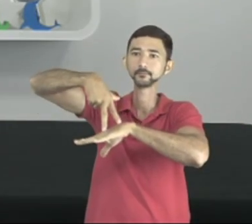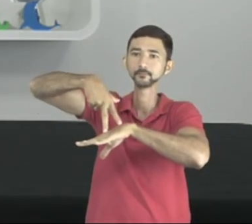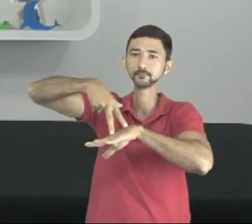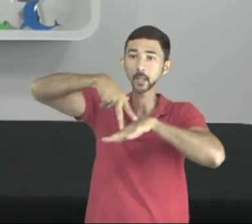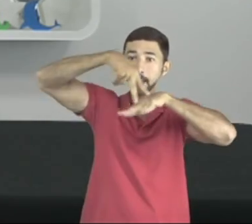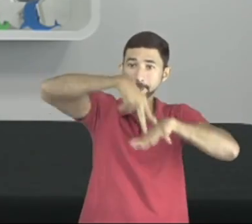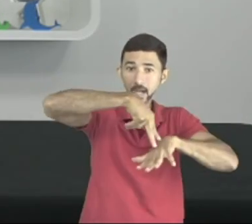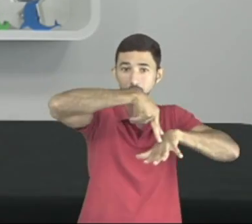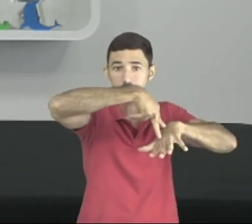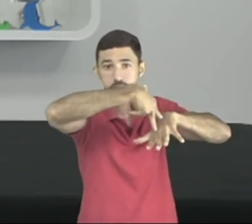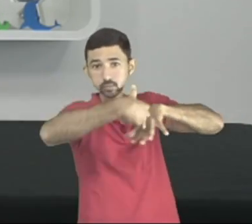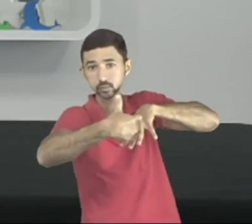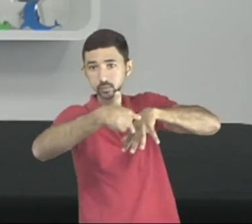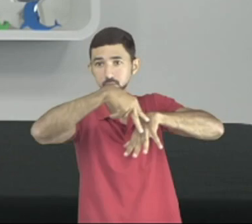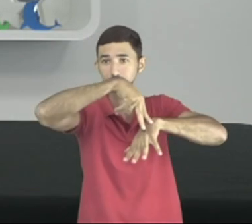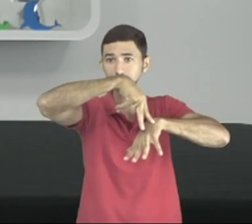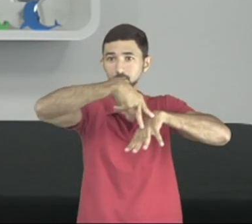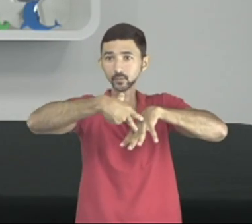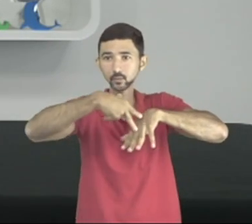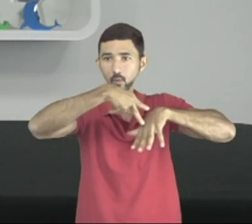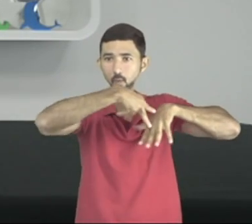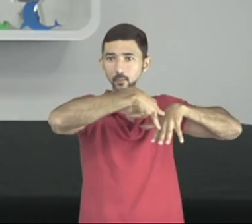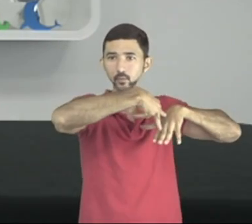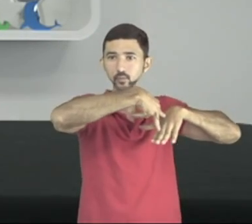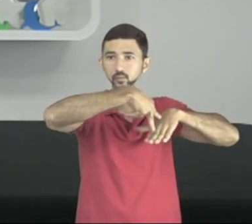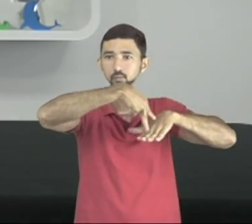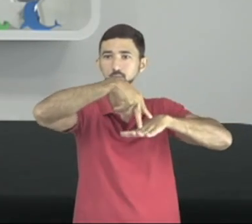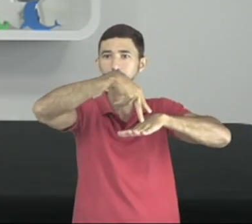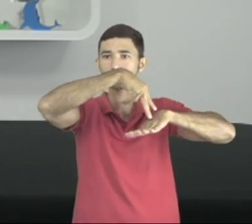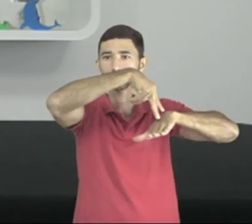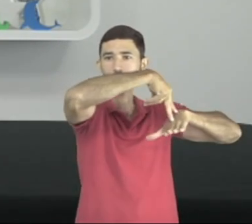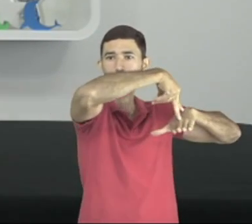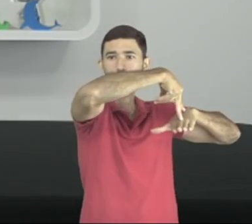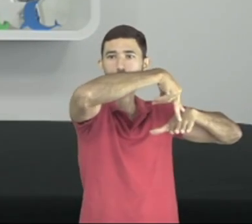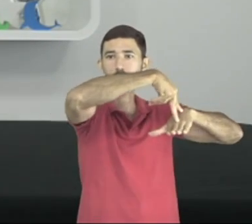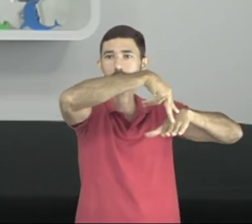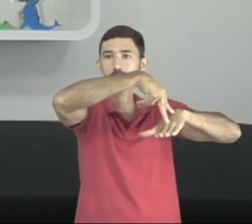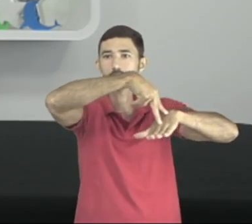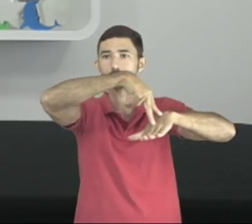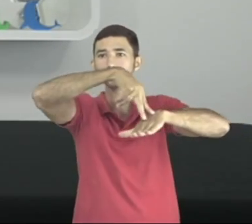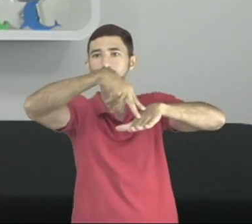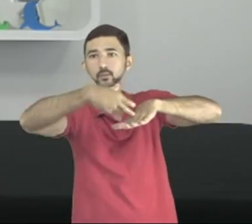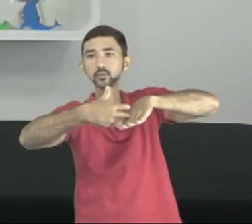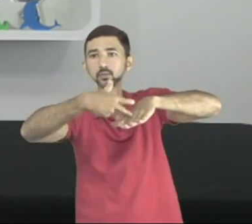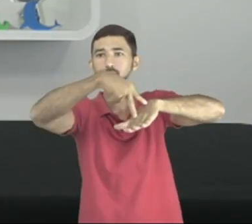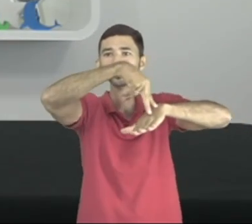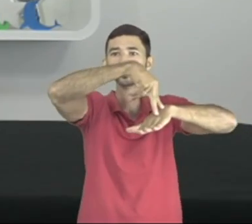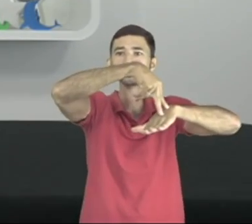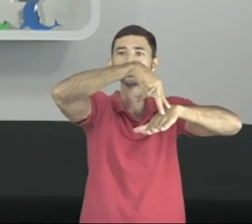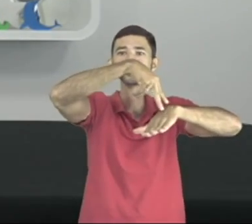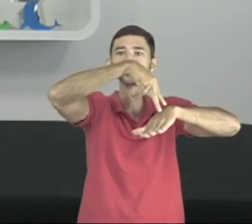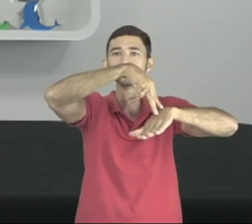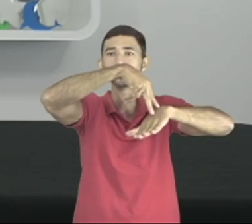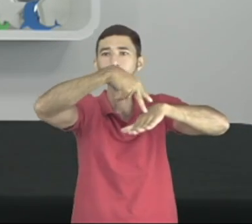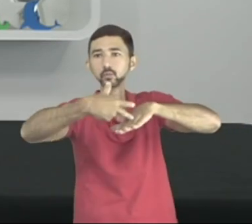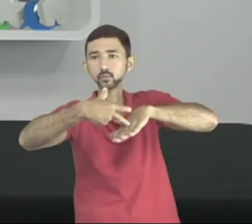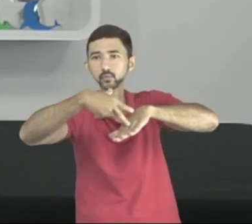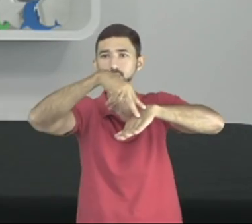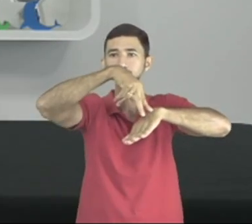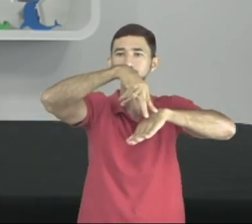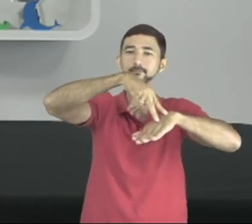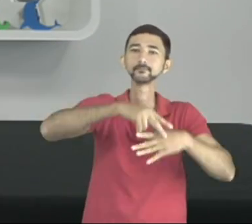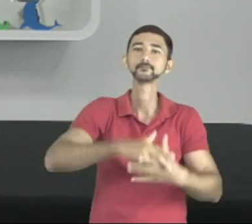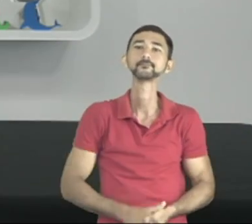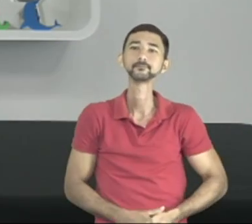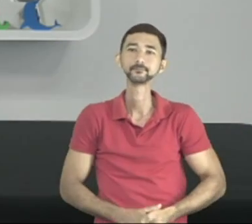freou, todo mundo vai pra frente. Porque você vem na velocidade do ônibus. Quando ele freia, é o ônibus que freou, não é você.